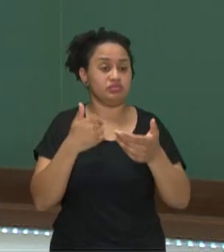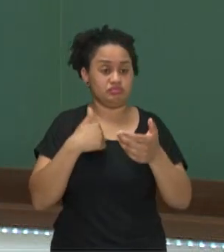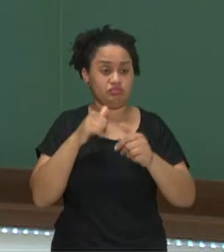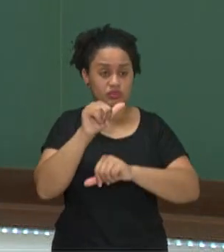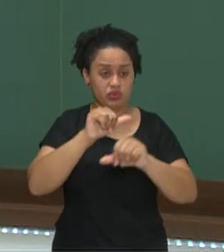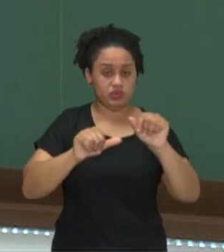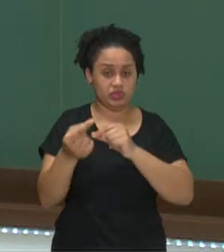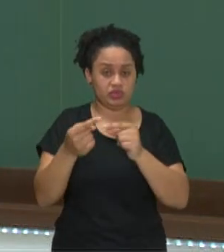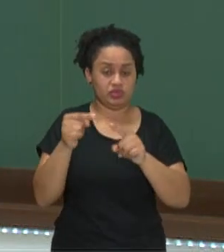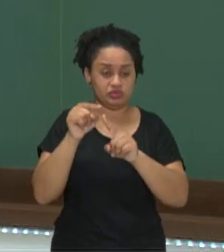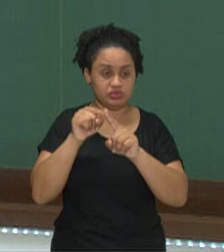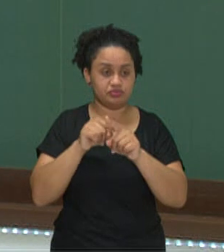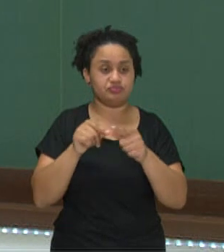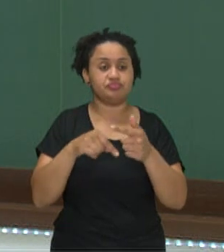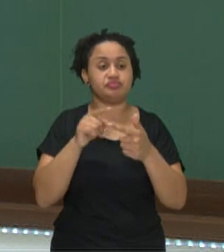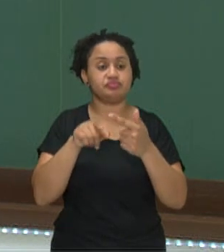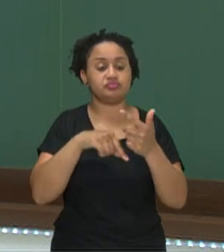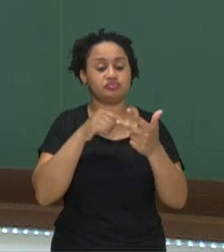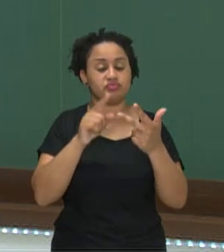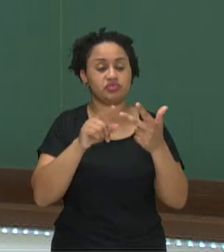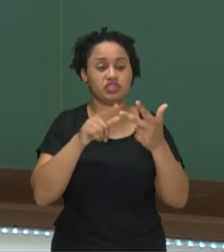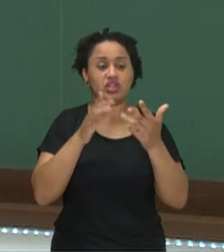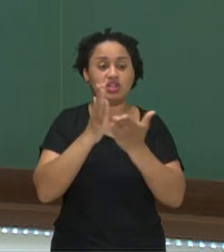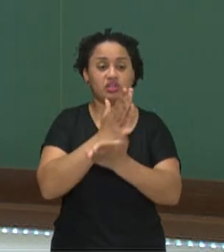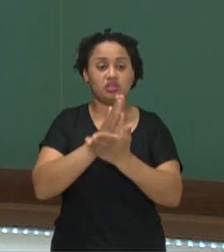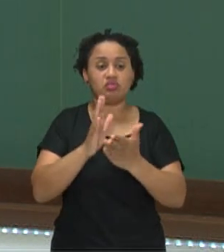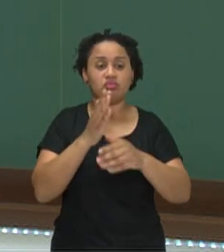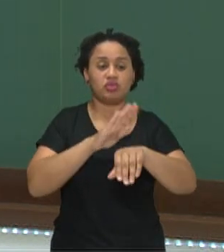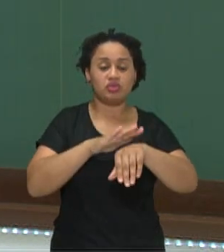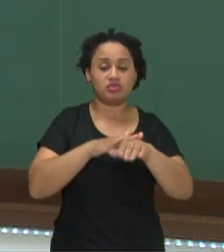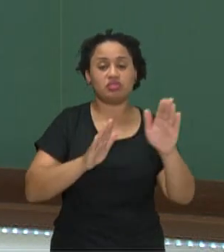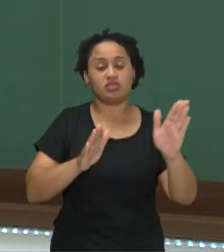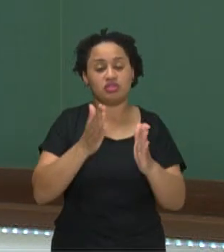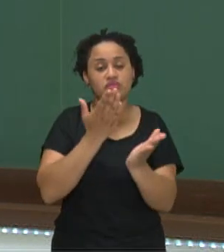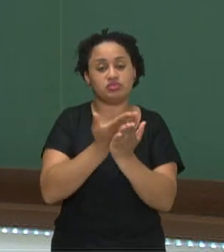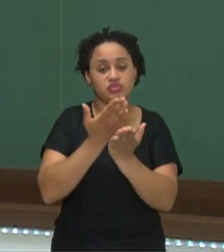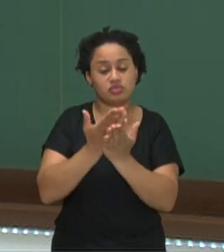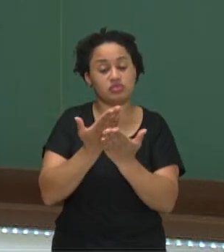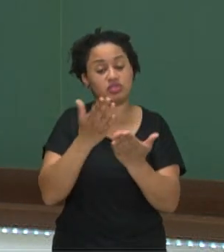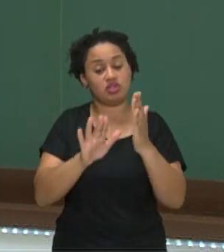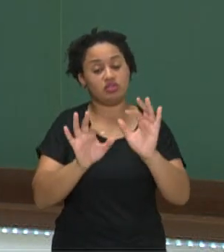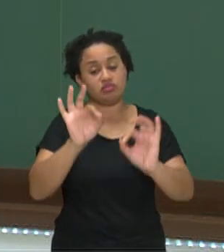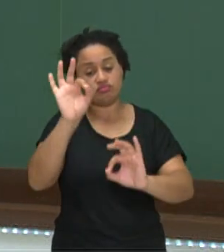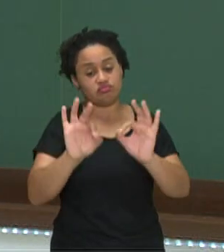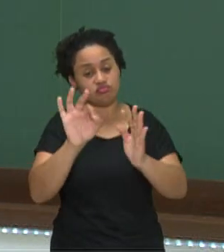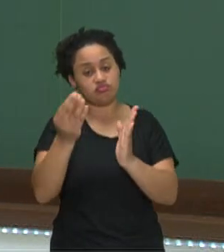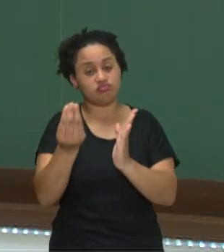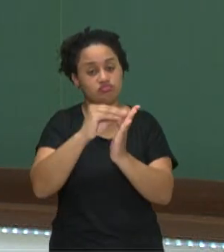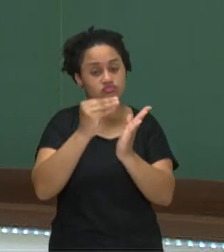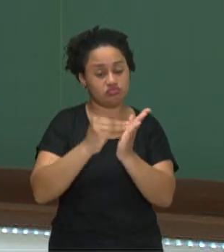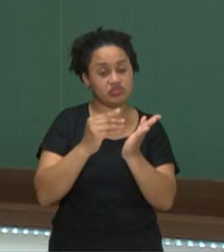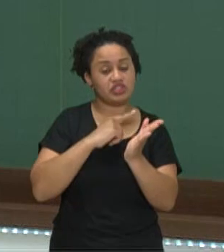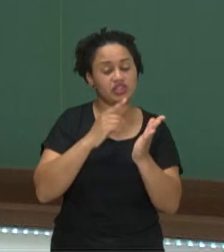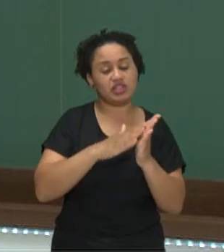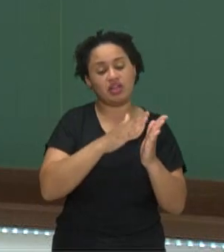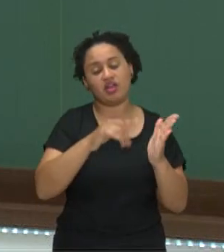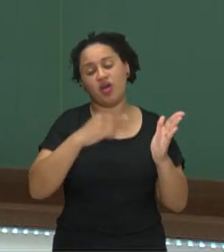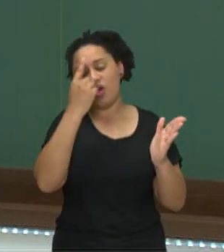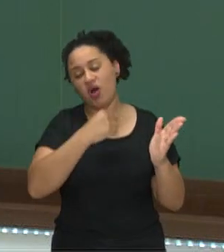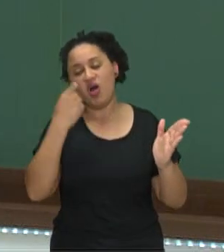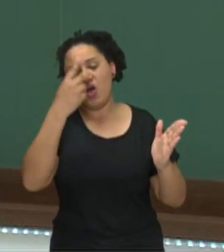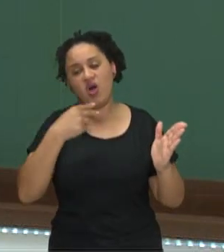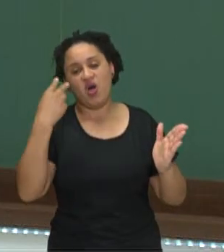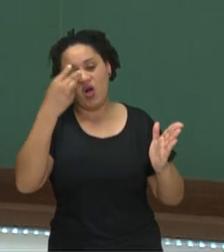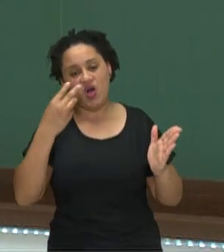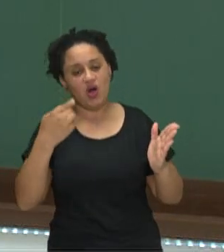sentidos. Distribua o tempo de estudos. Às vezes, né, fazer um cronograma de estudo em que você contemple ali longas horas de estudo